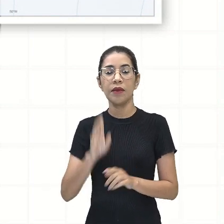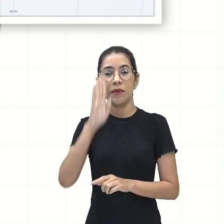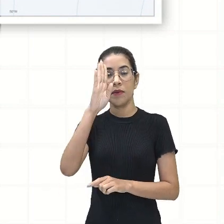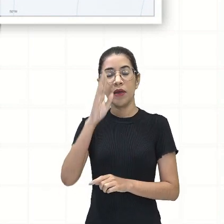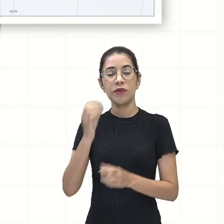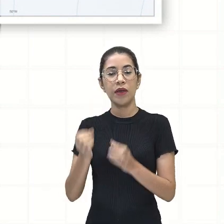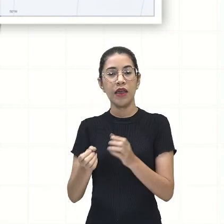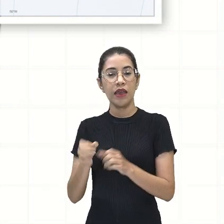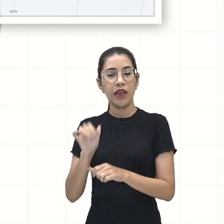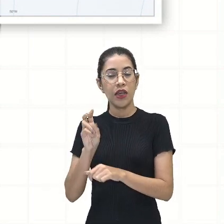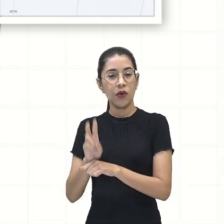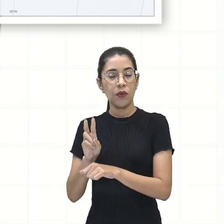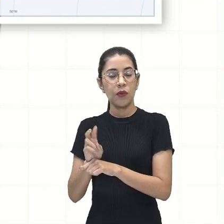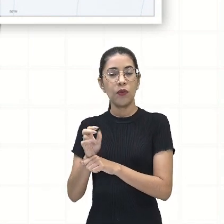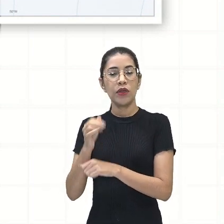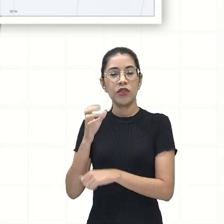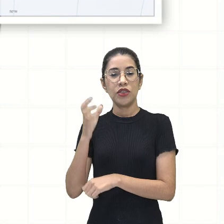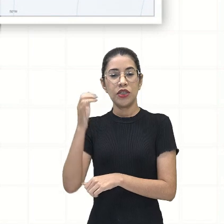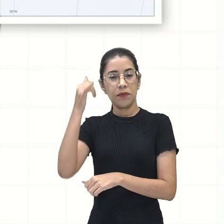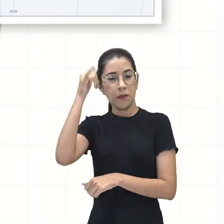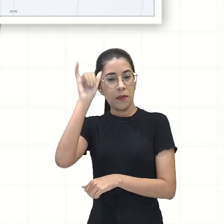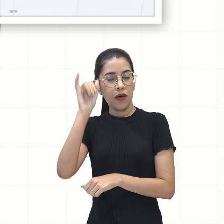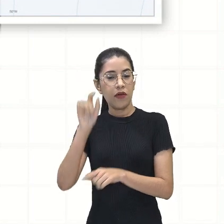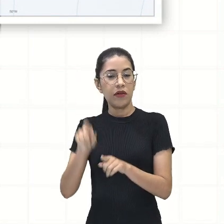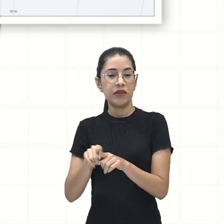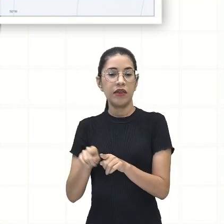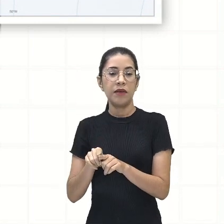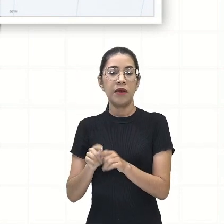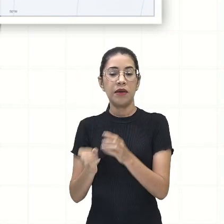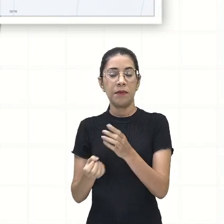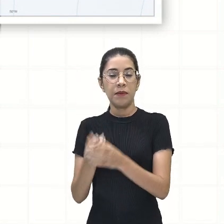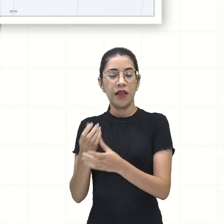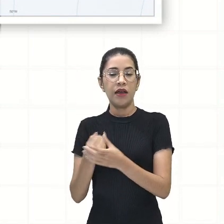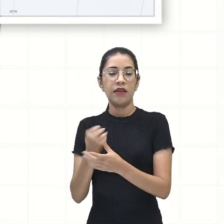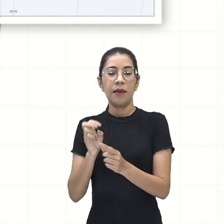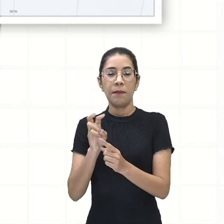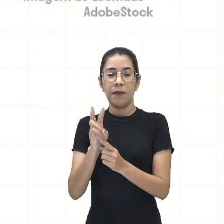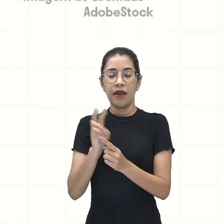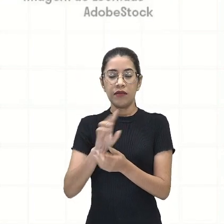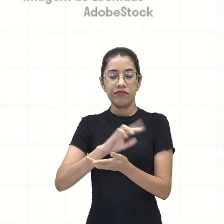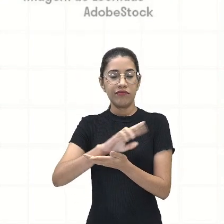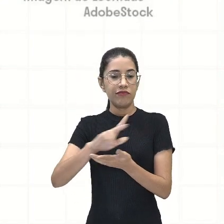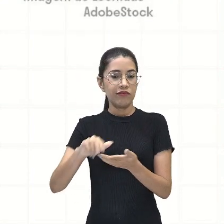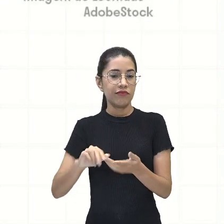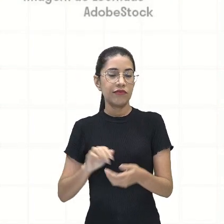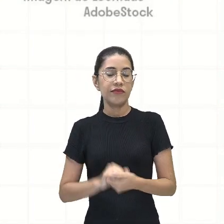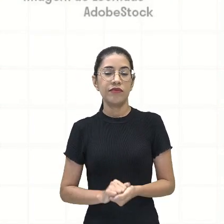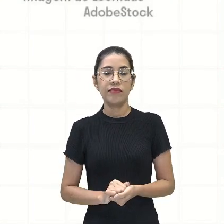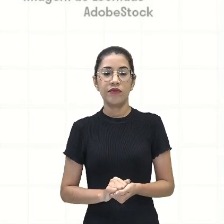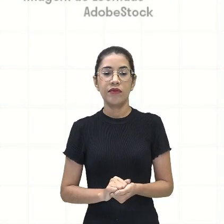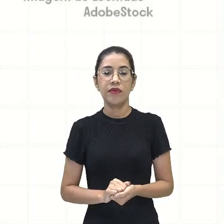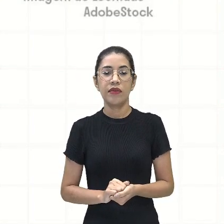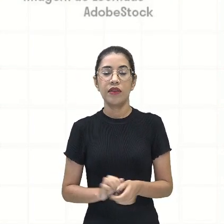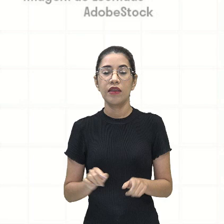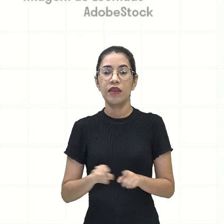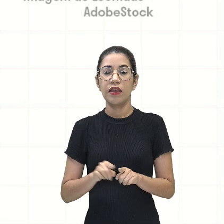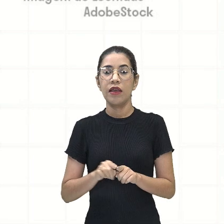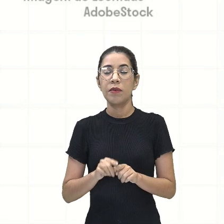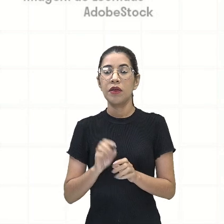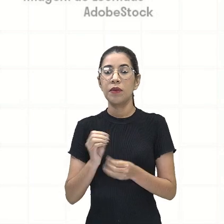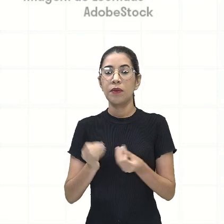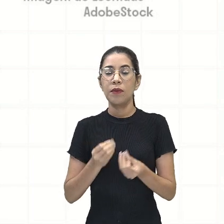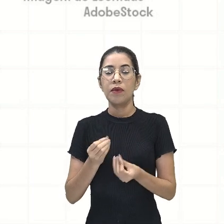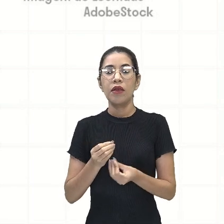criação de animais e também a plantação de cereais, ok? E aí também nós temos o complexo